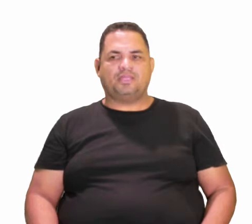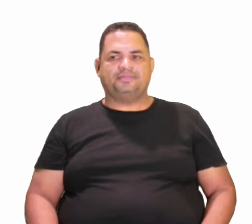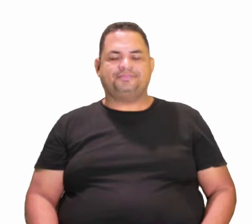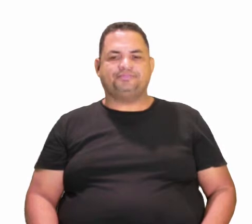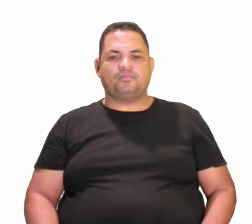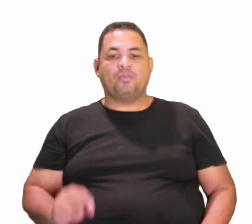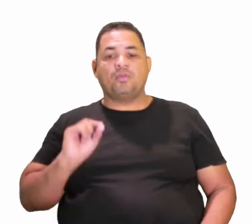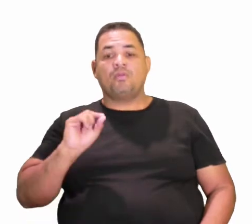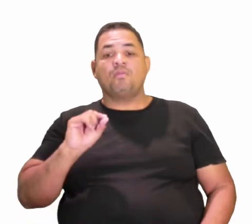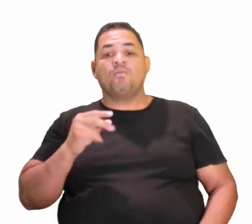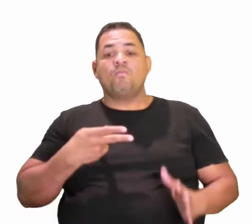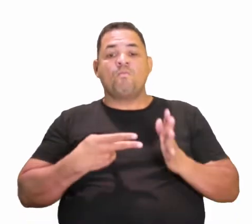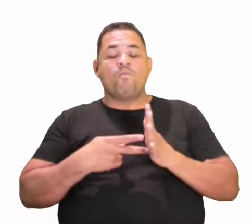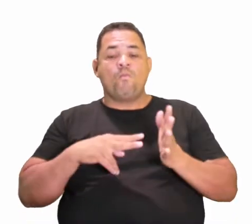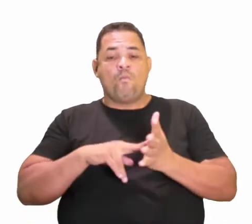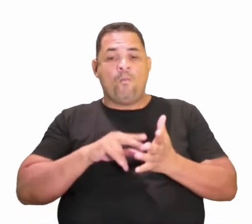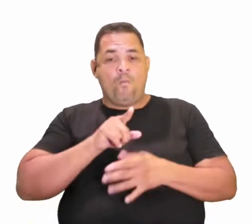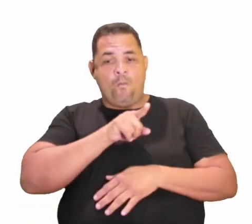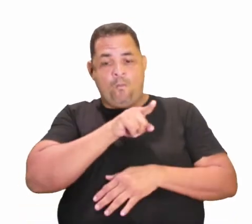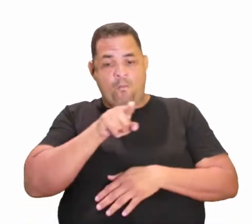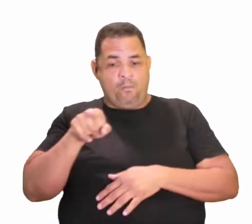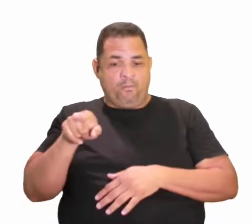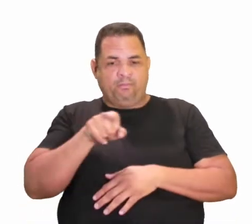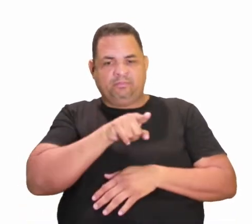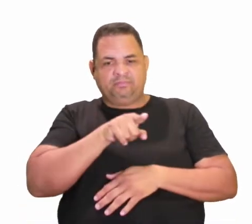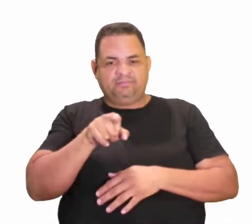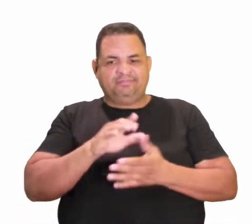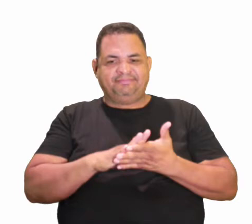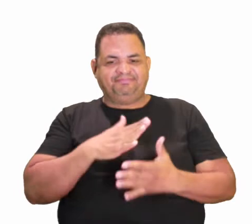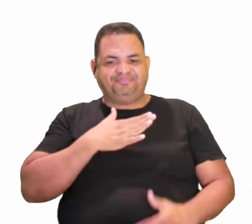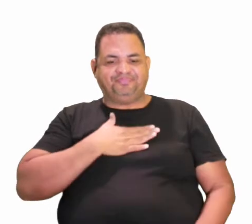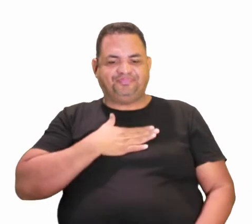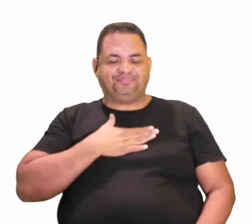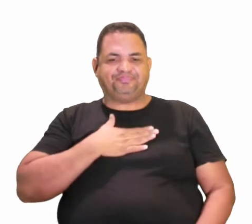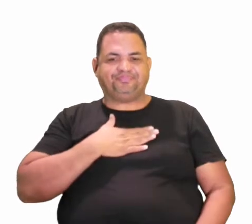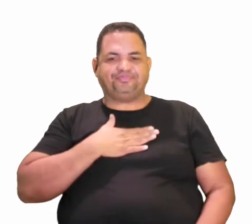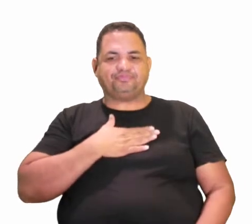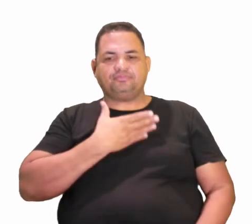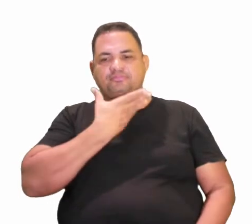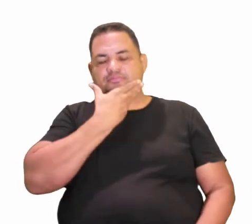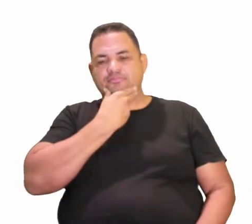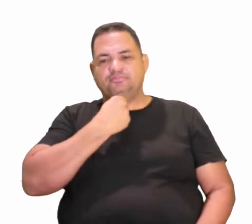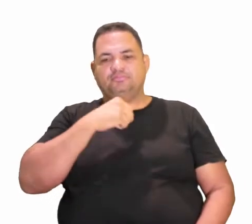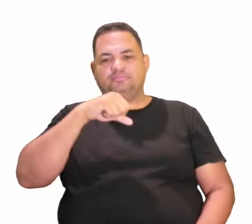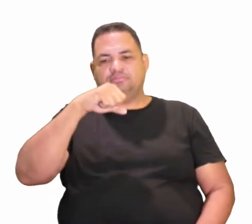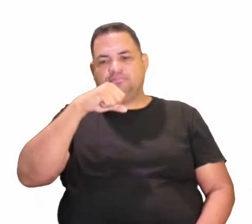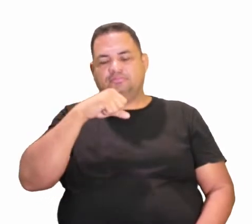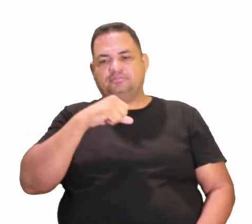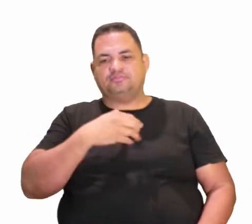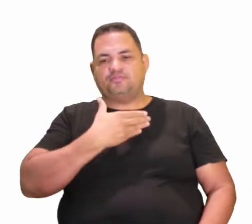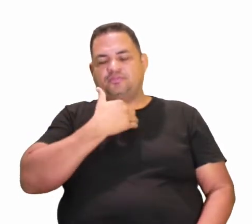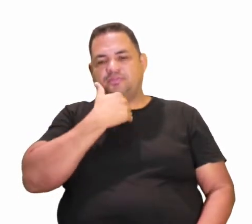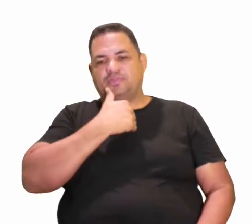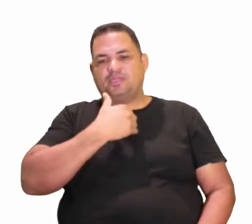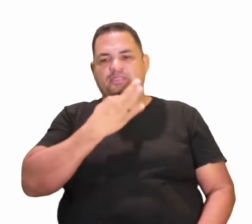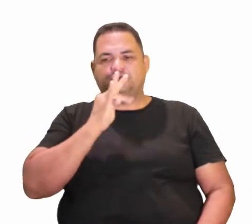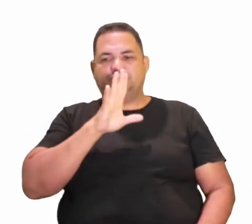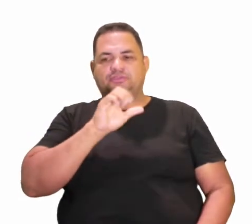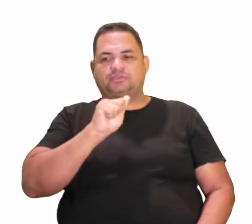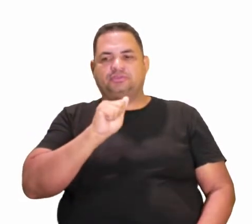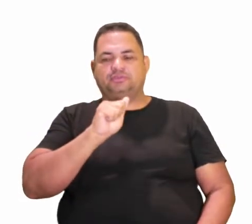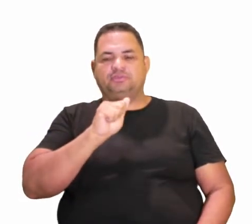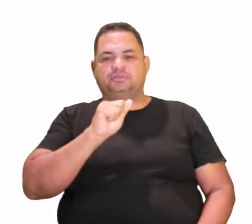Those, o que é isso? Aqueles são minha tia e o meu tio, que são